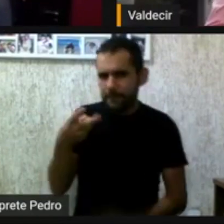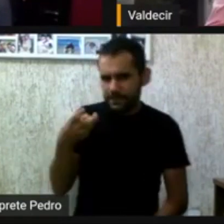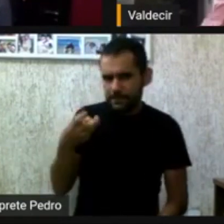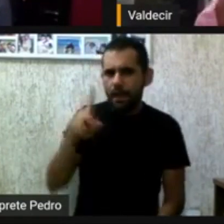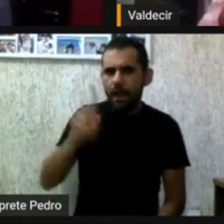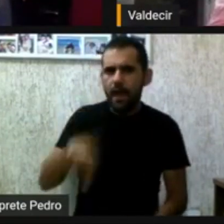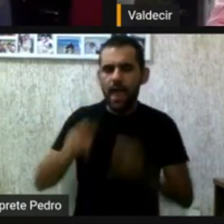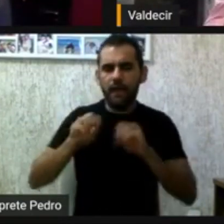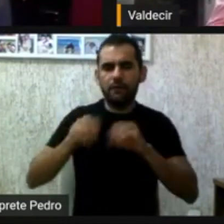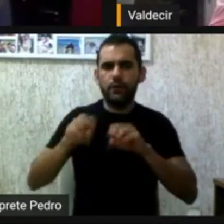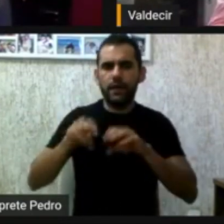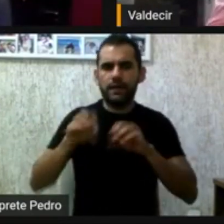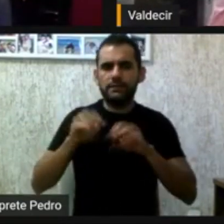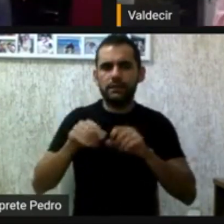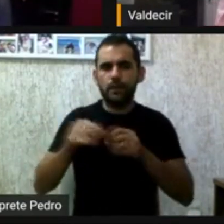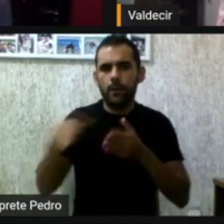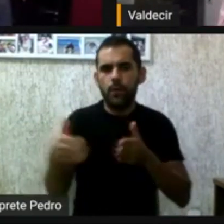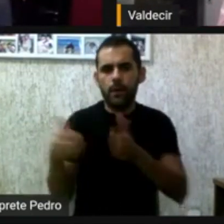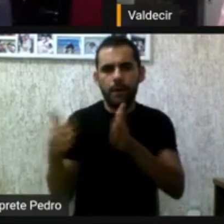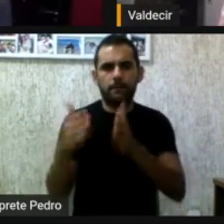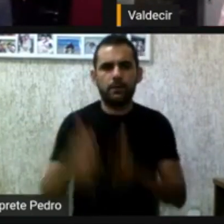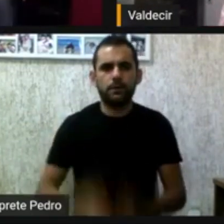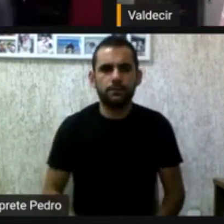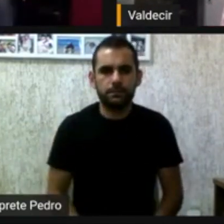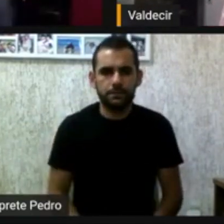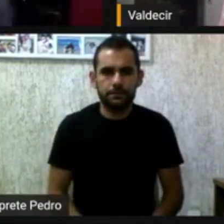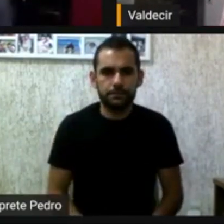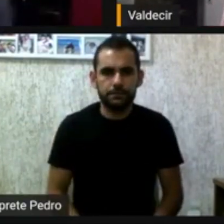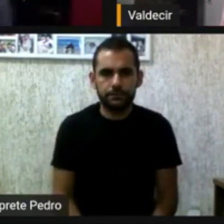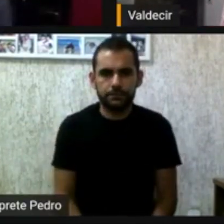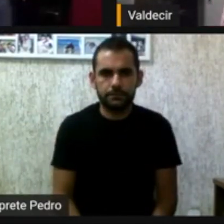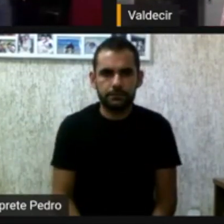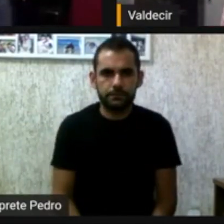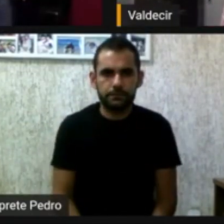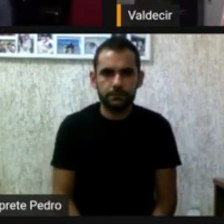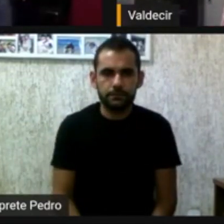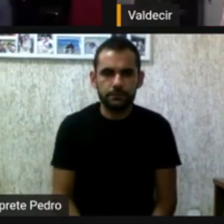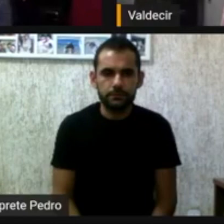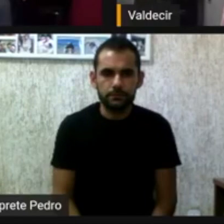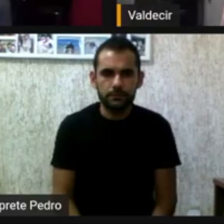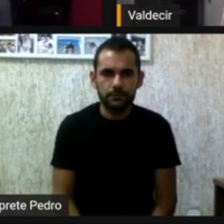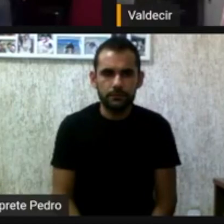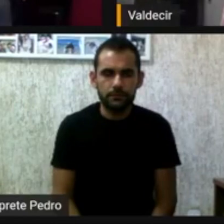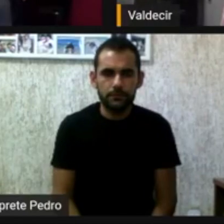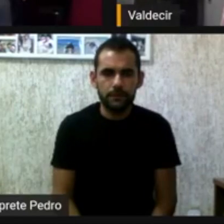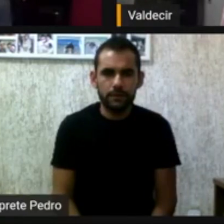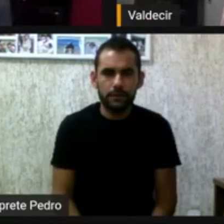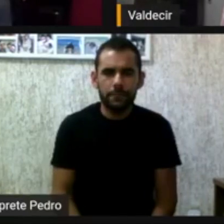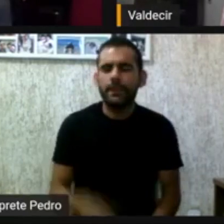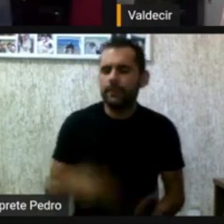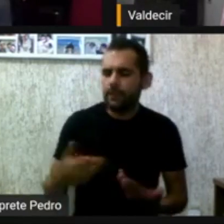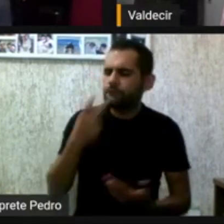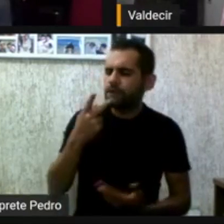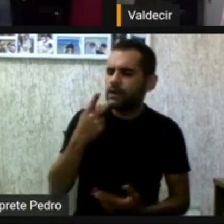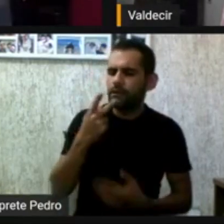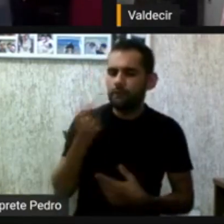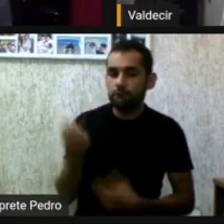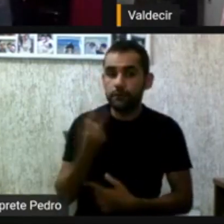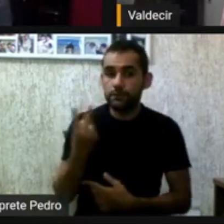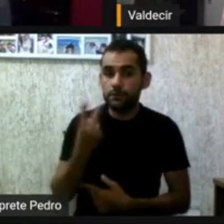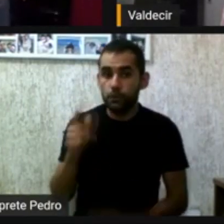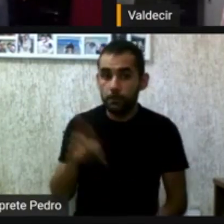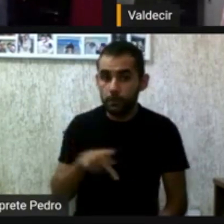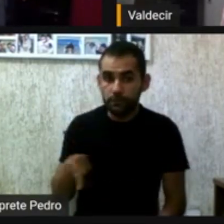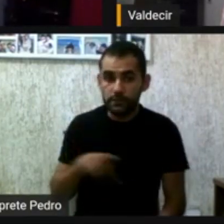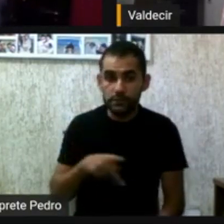na educação que está o caminho. Então, falando até um pouco nessa questão de valorização dos professores, eu vi que o senhor